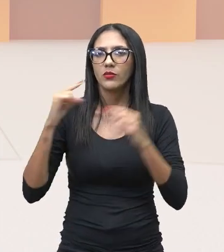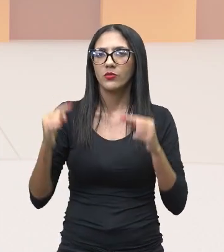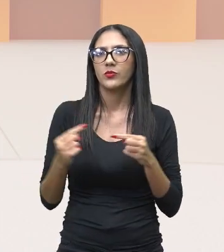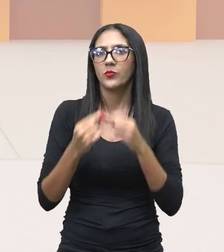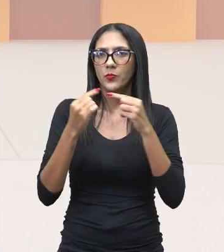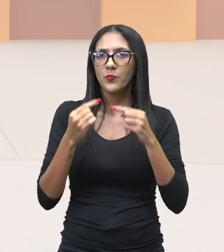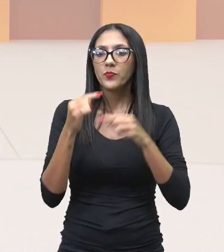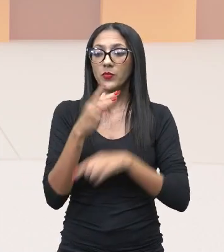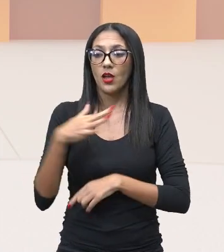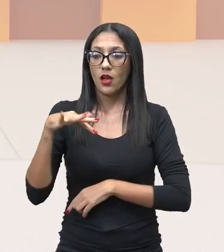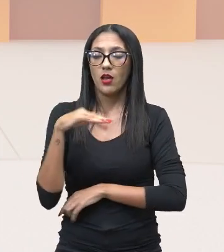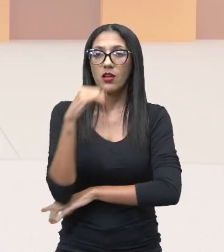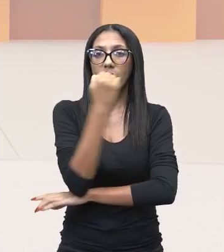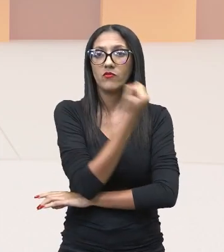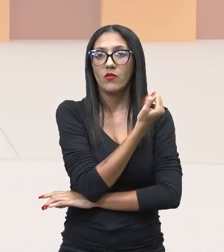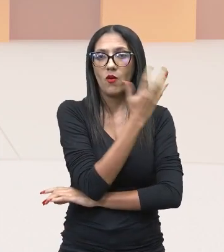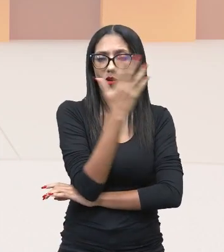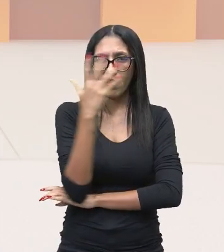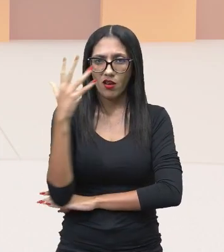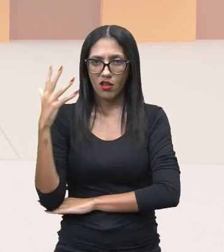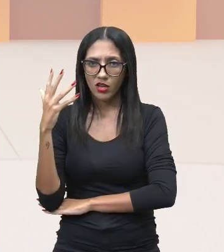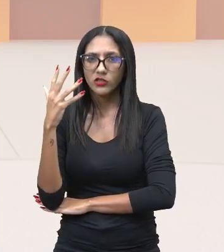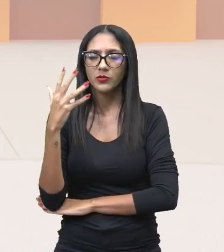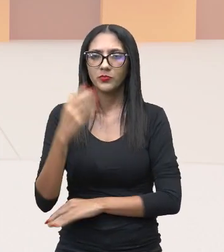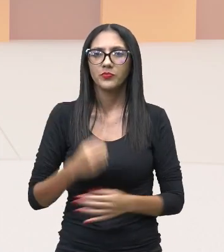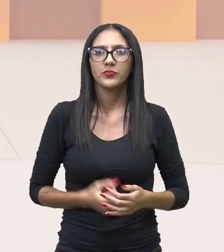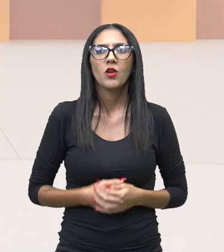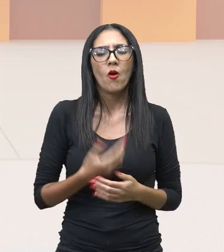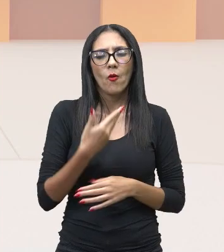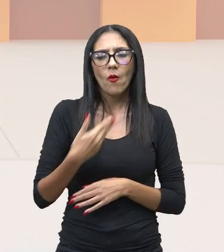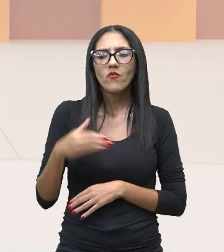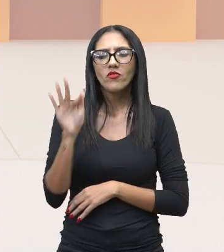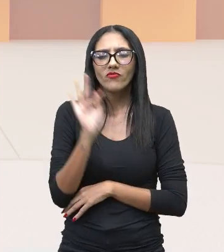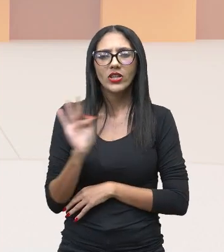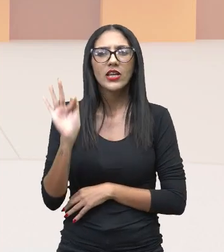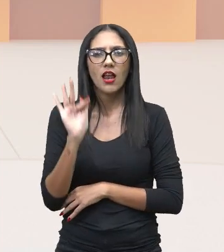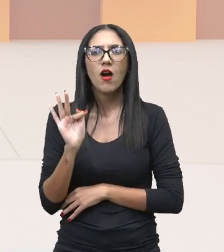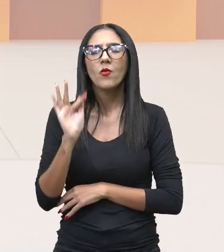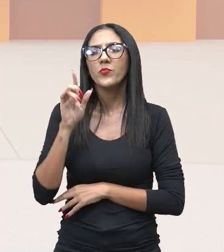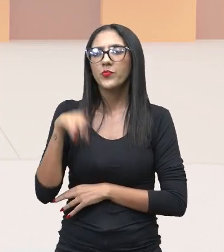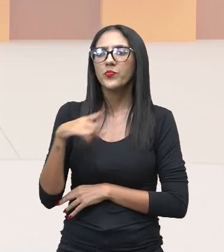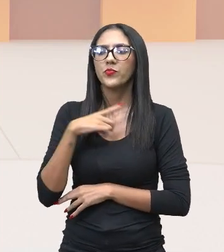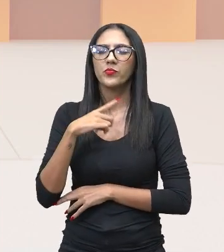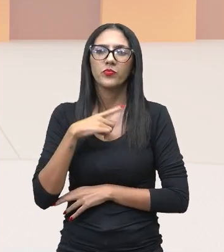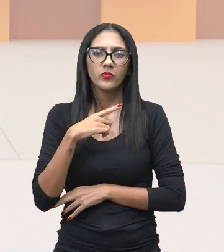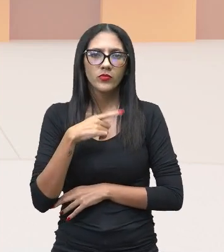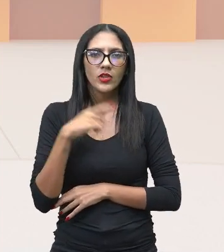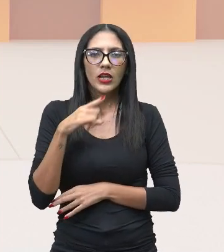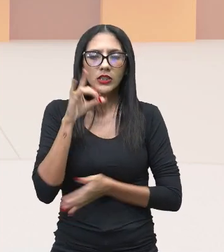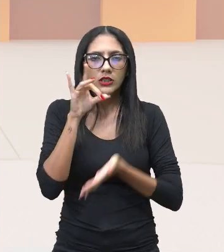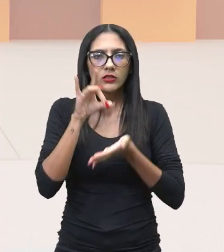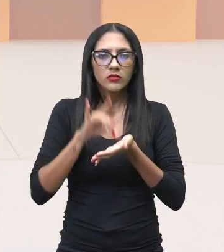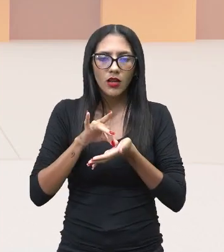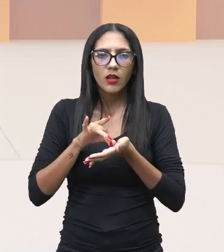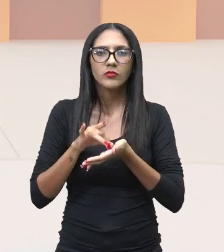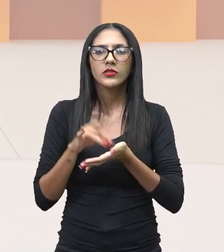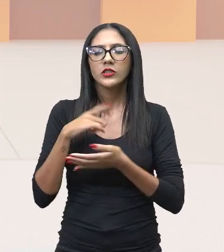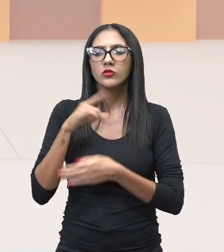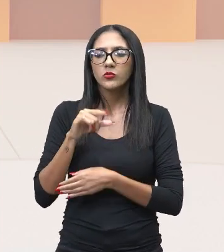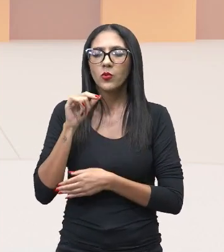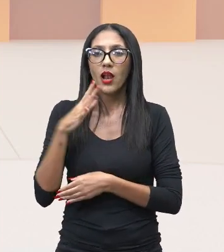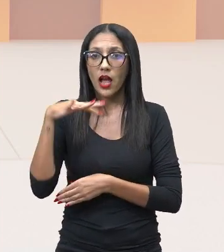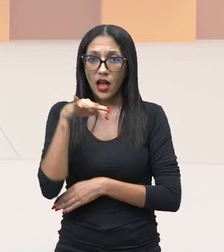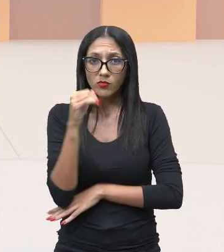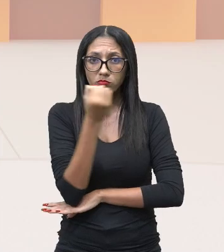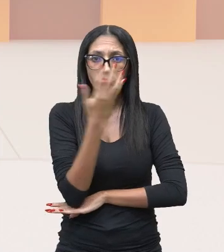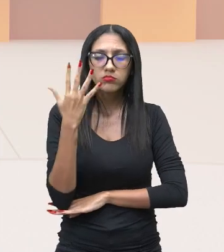a floresta amazônica, onde o governo federal acabou decidindo que nessa área por onde percorre a floresta